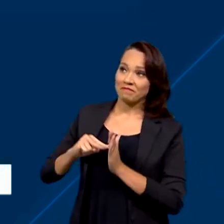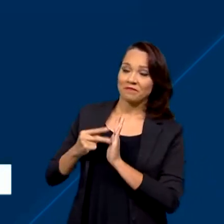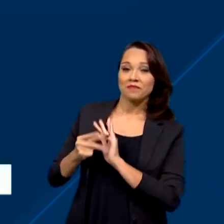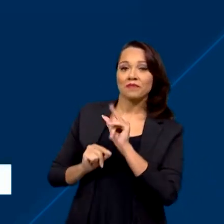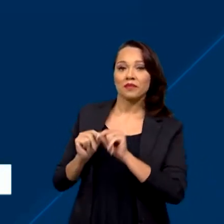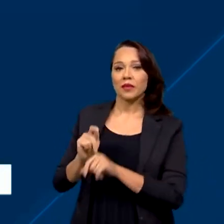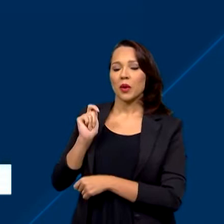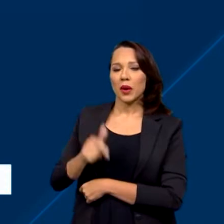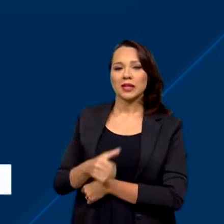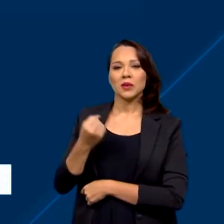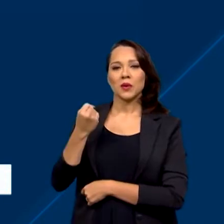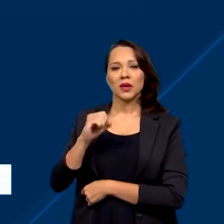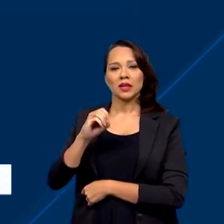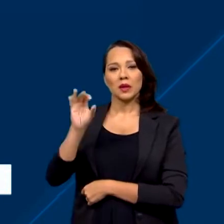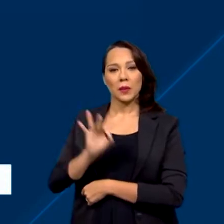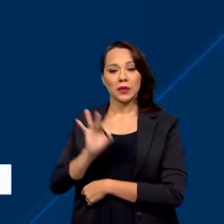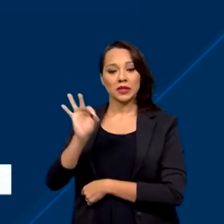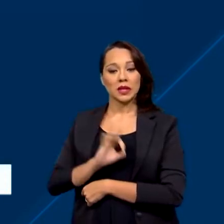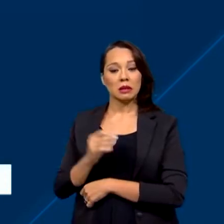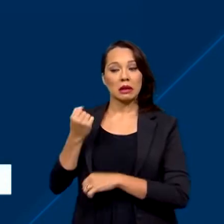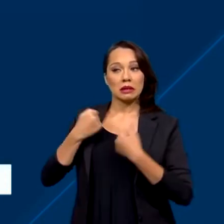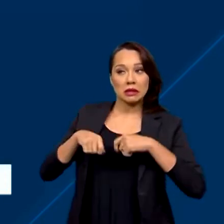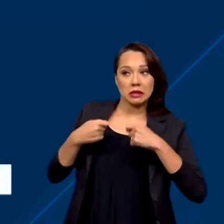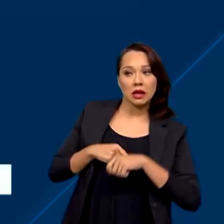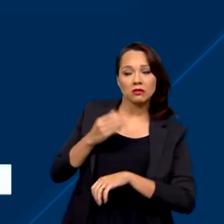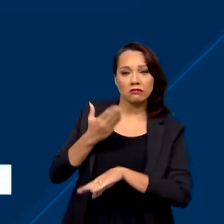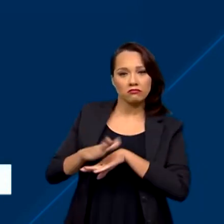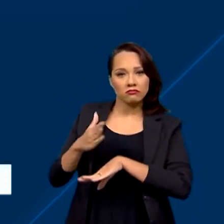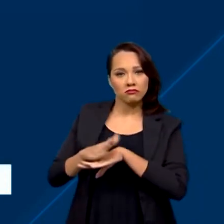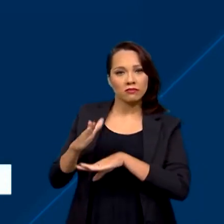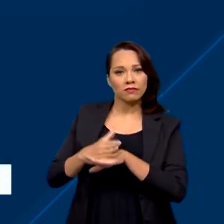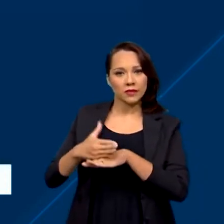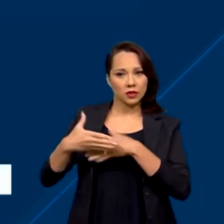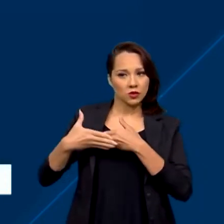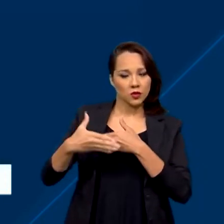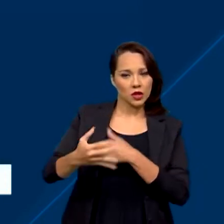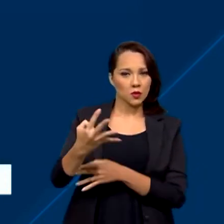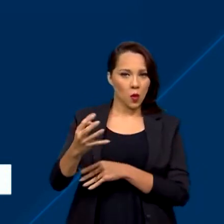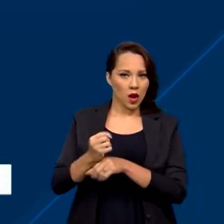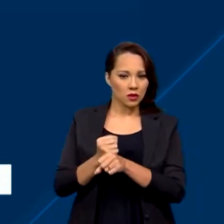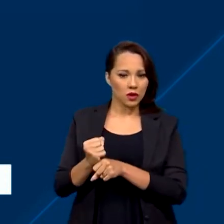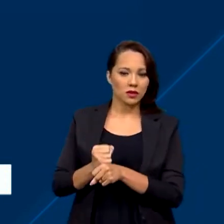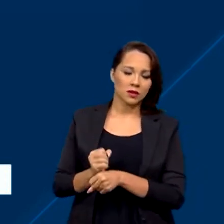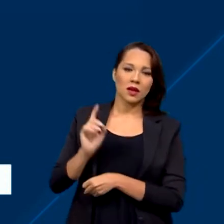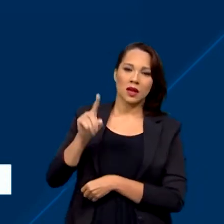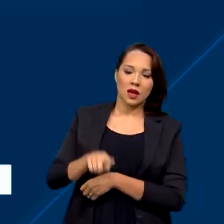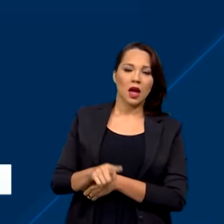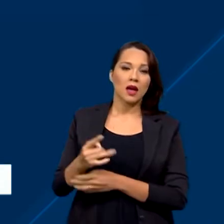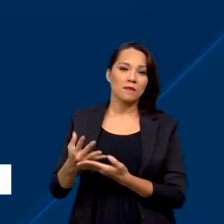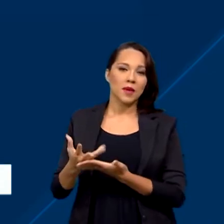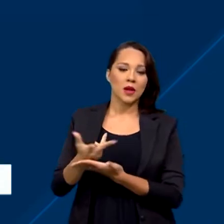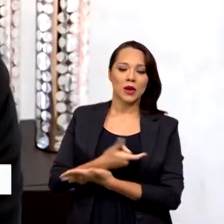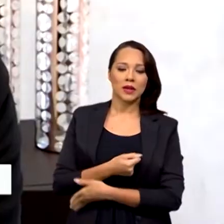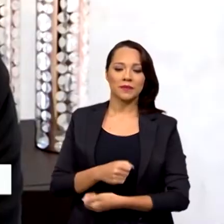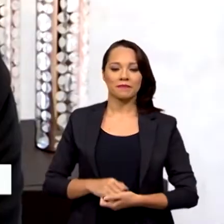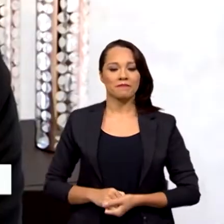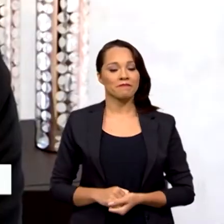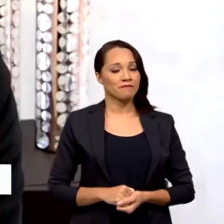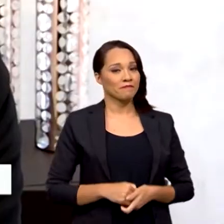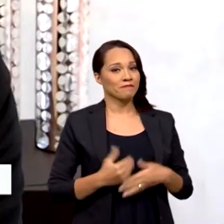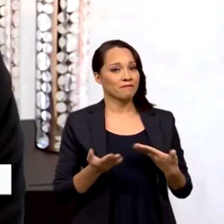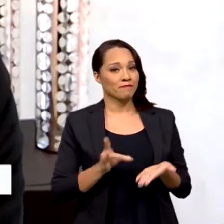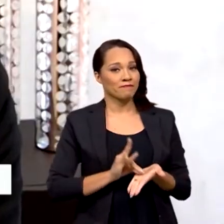que quase 80% da necessidade de capacitação nos próximos 4 anos será em aperfeiçoamento. Na